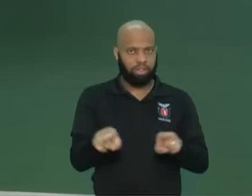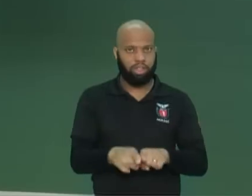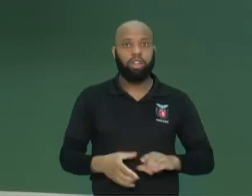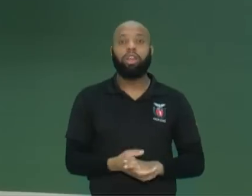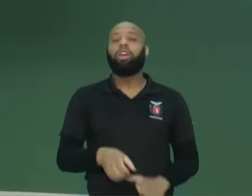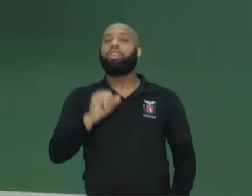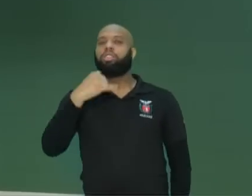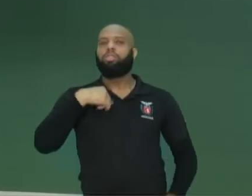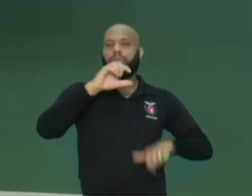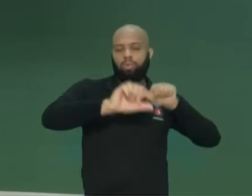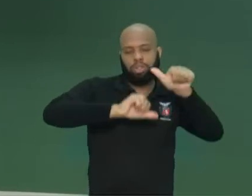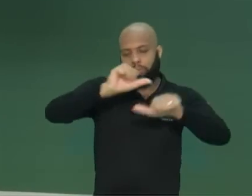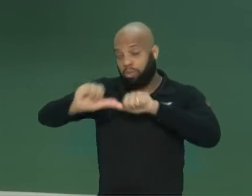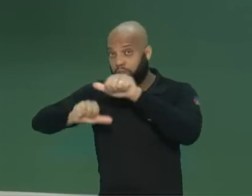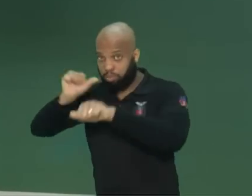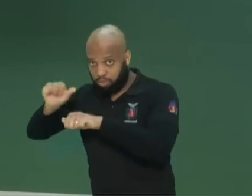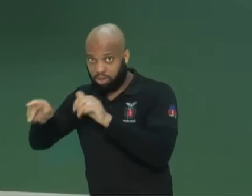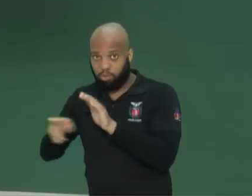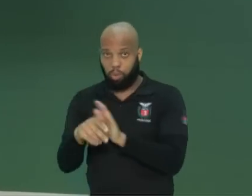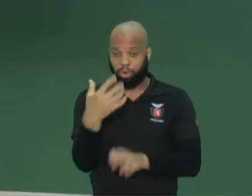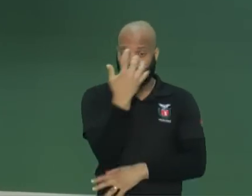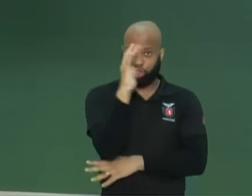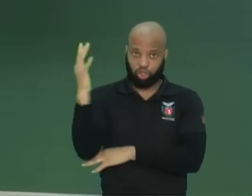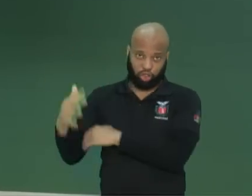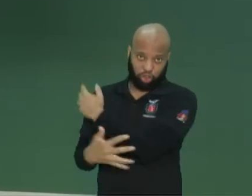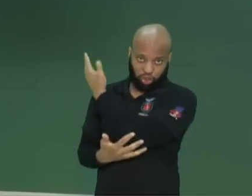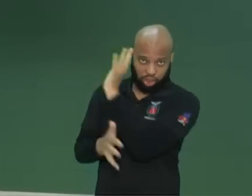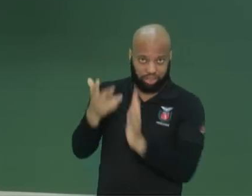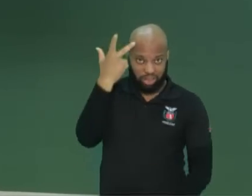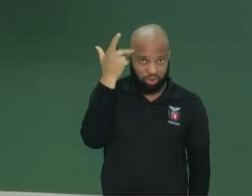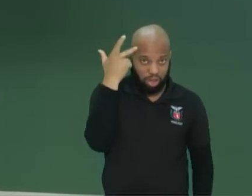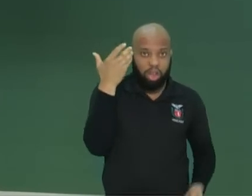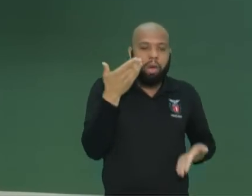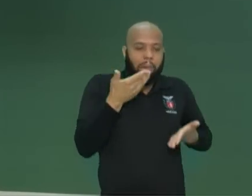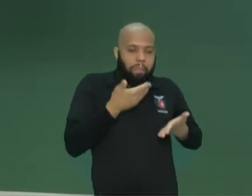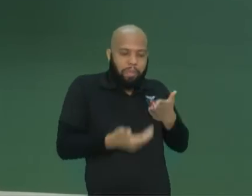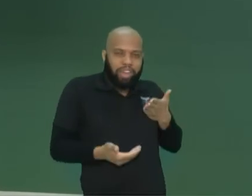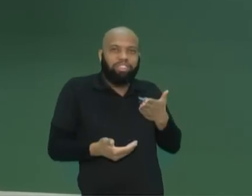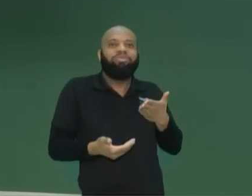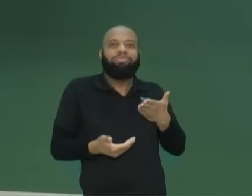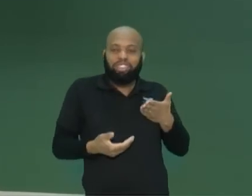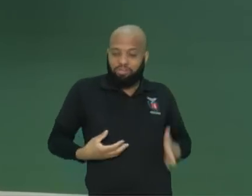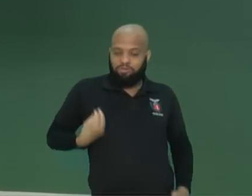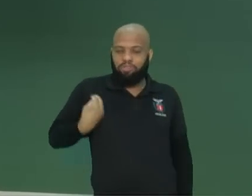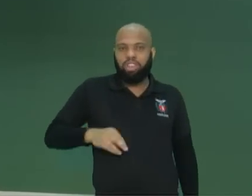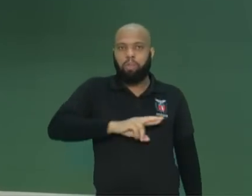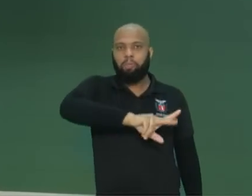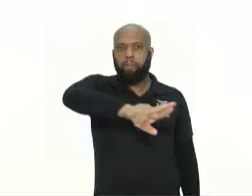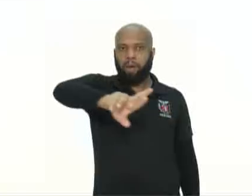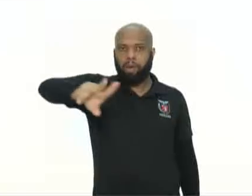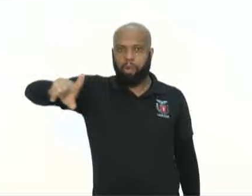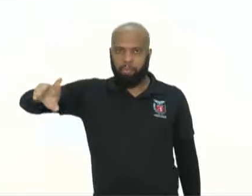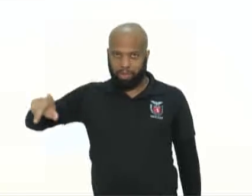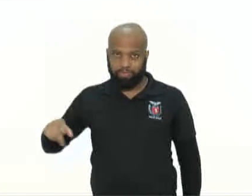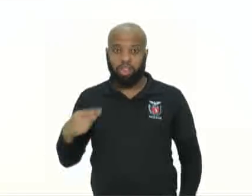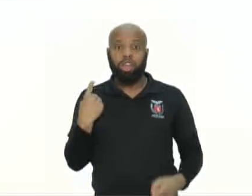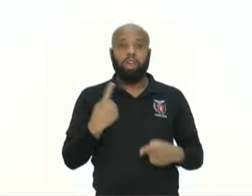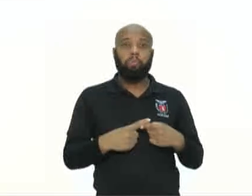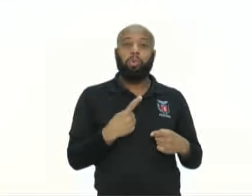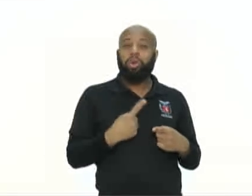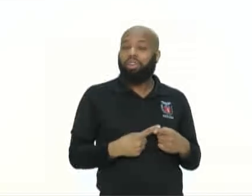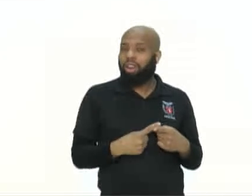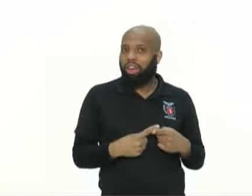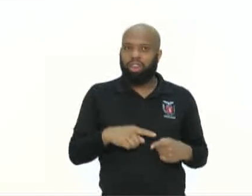eu modifico esse meio natural, eu tenho a perda dessa biodiversidade. Ou seja, uma vez que várias espécies